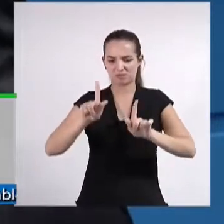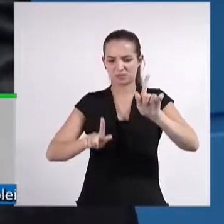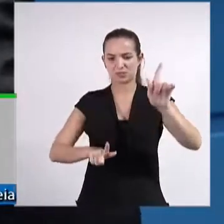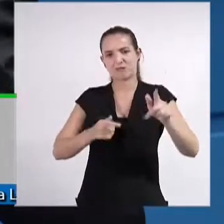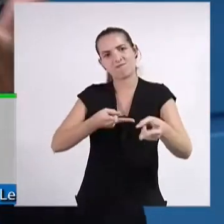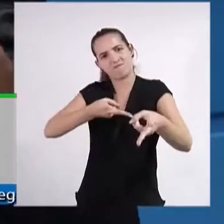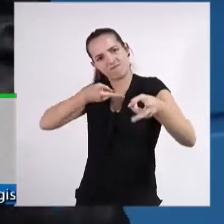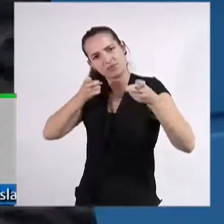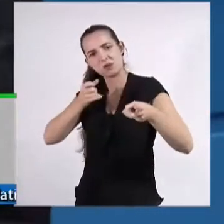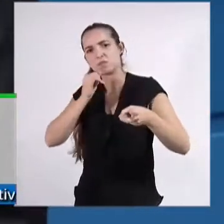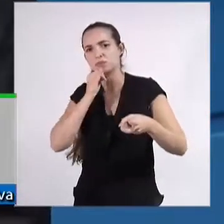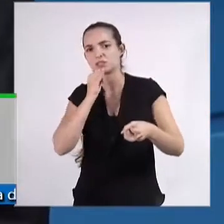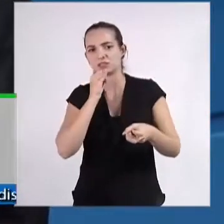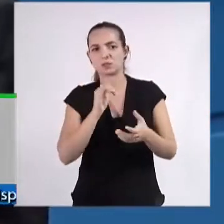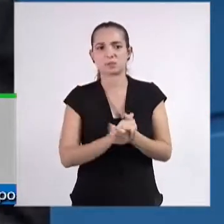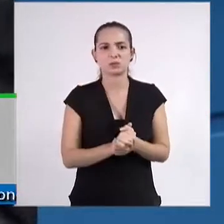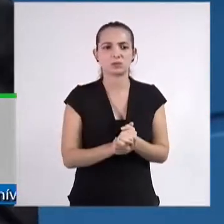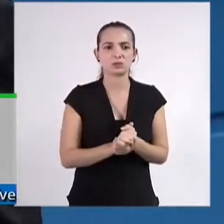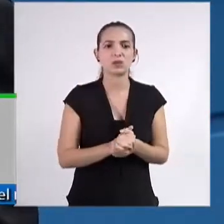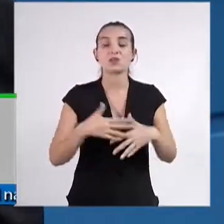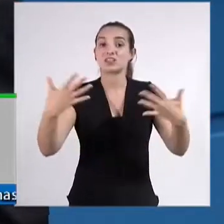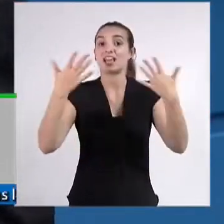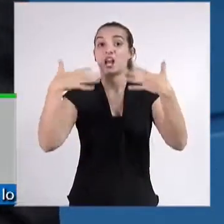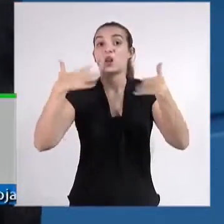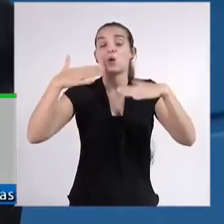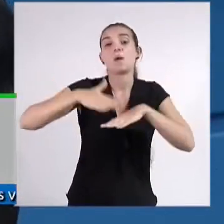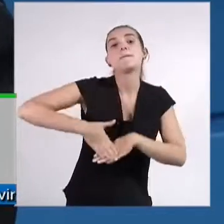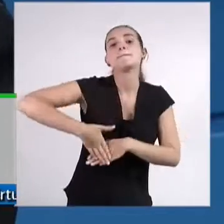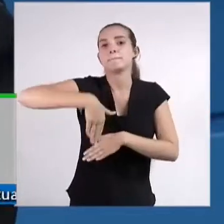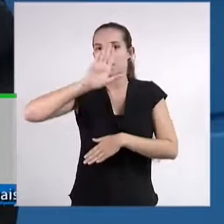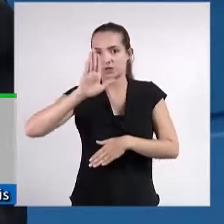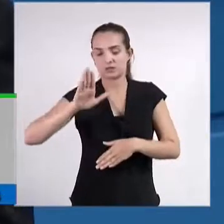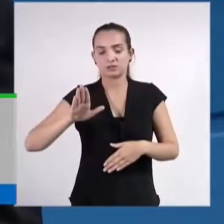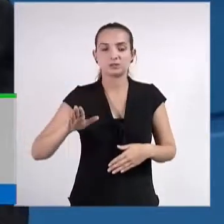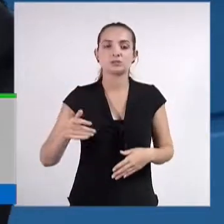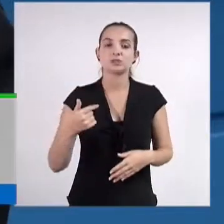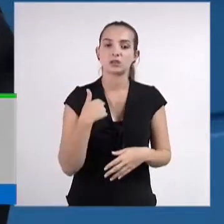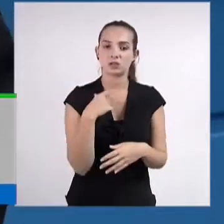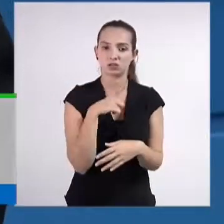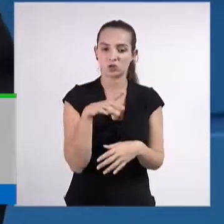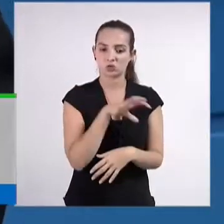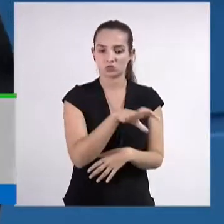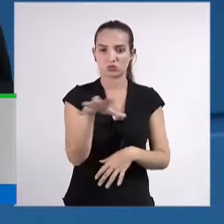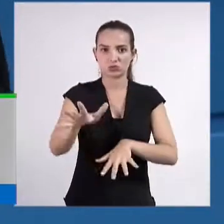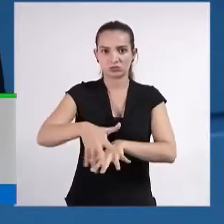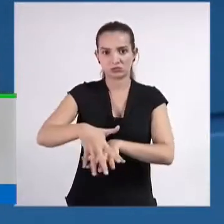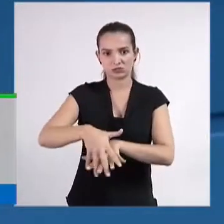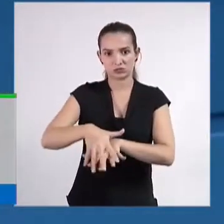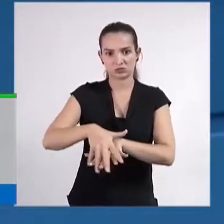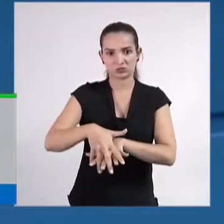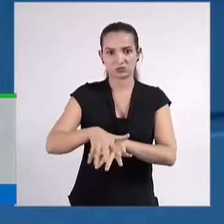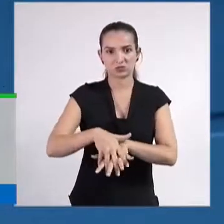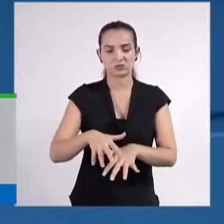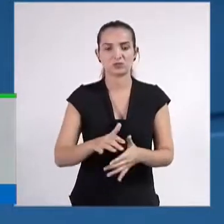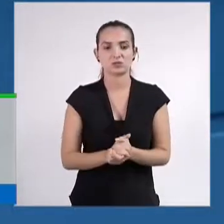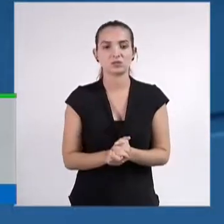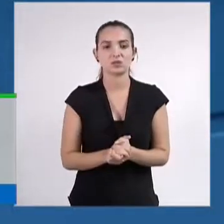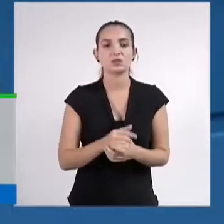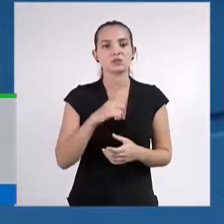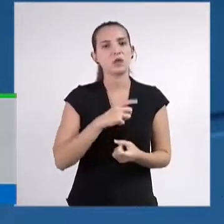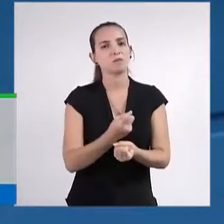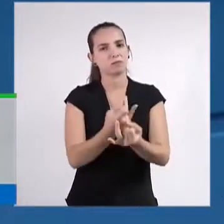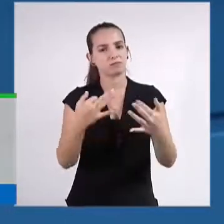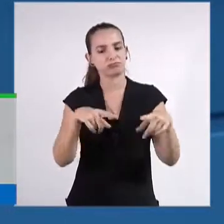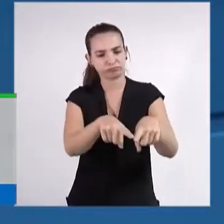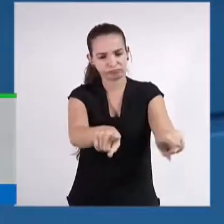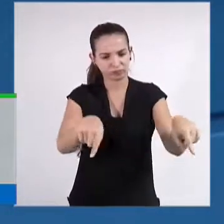fala, aumentou, o calor está maior. Eu tenho, na região de Sidrolândia, muitos